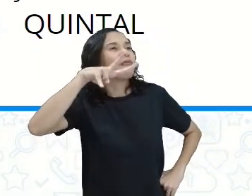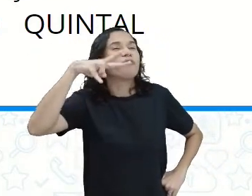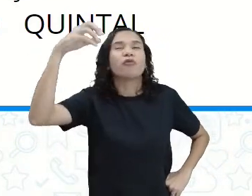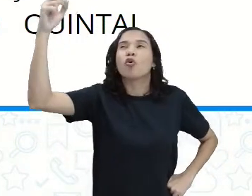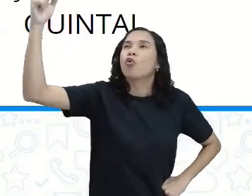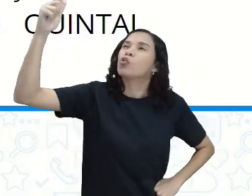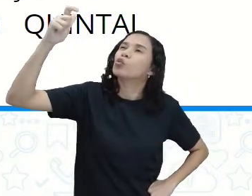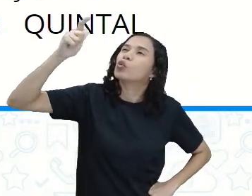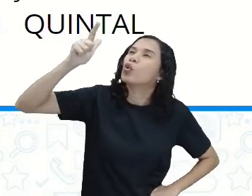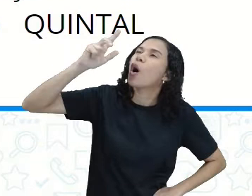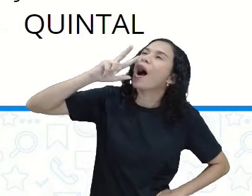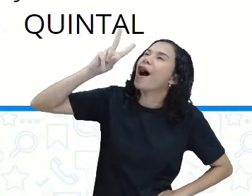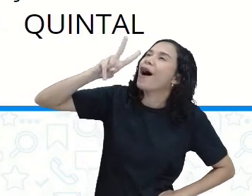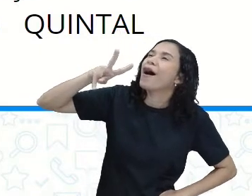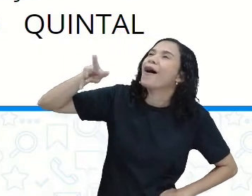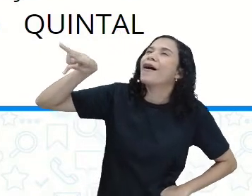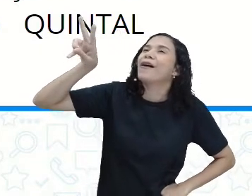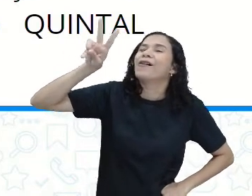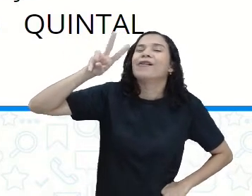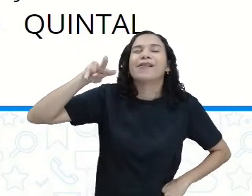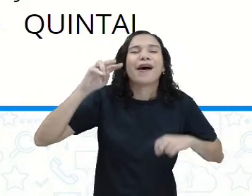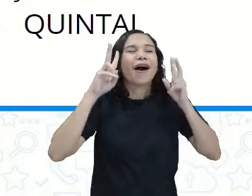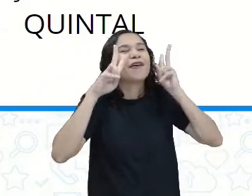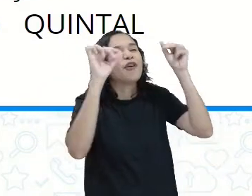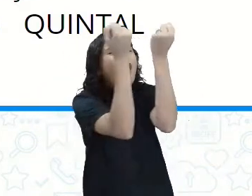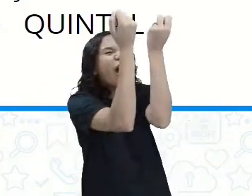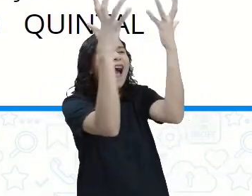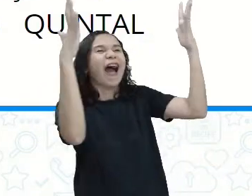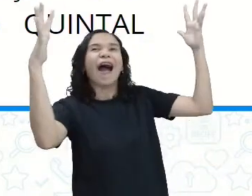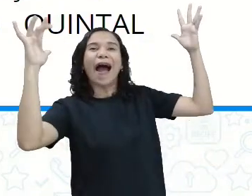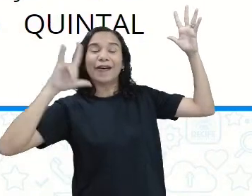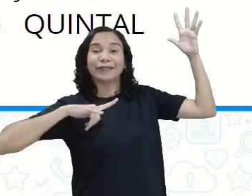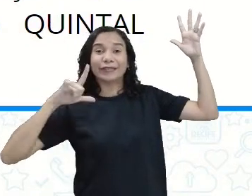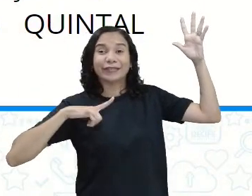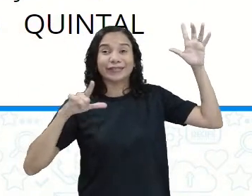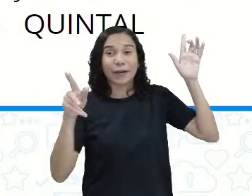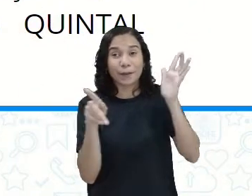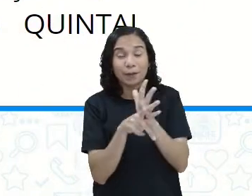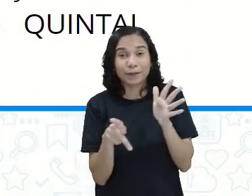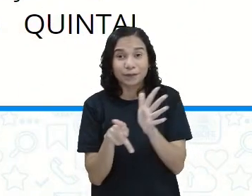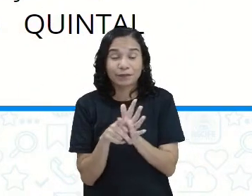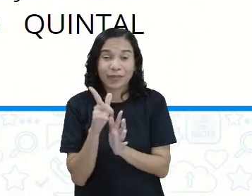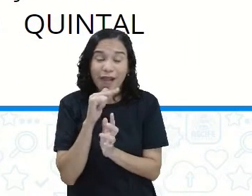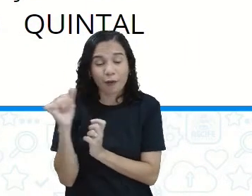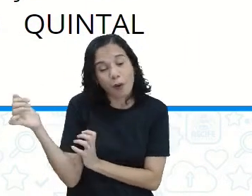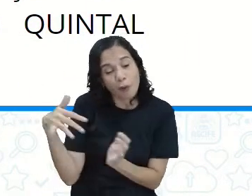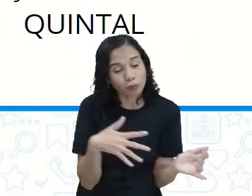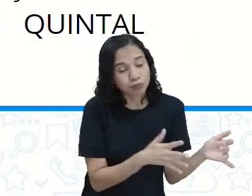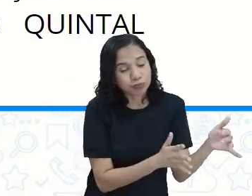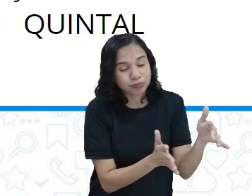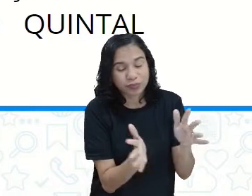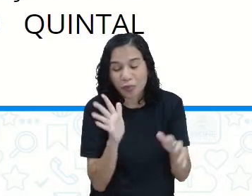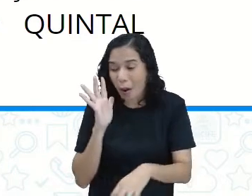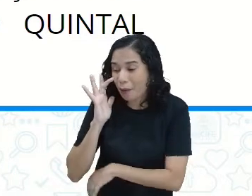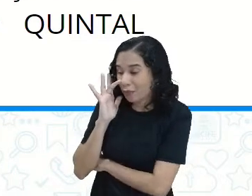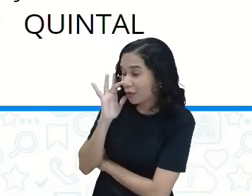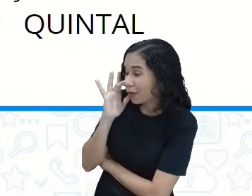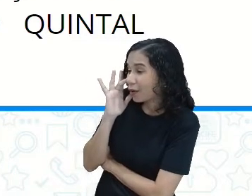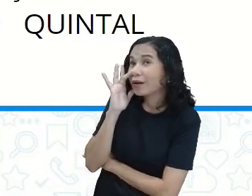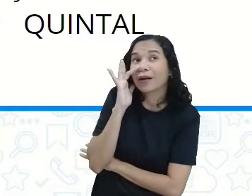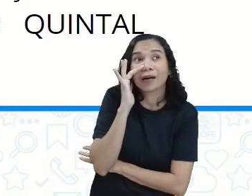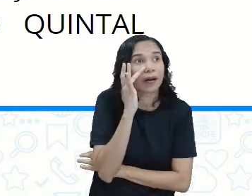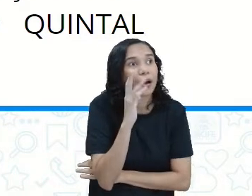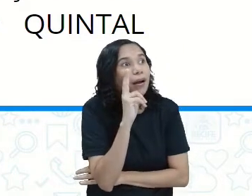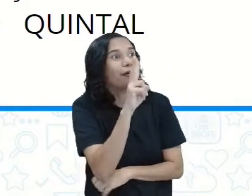do sol, o verdor das árvores, a correnteza dos ribeirões, a habitação